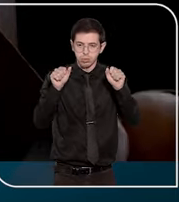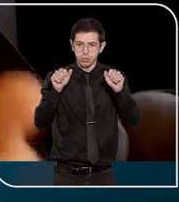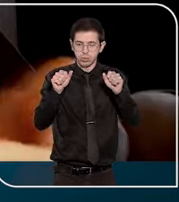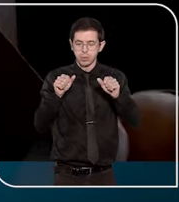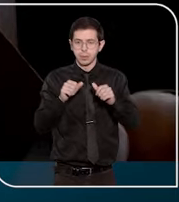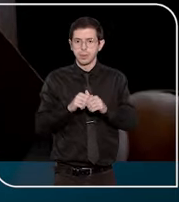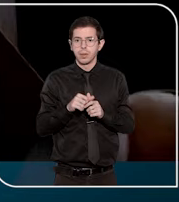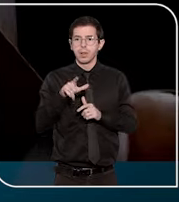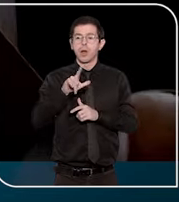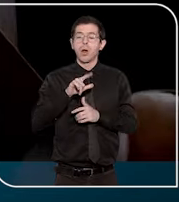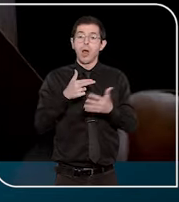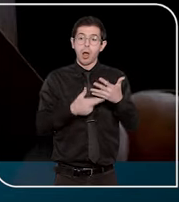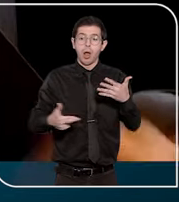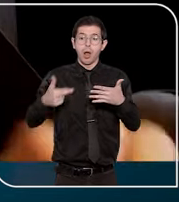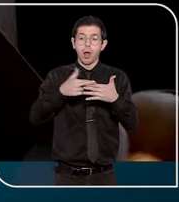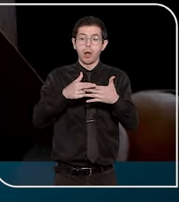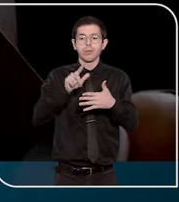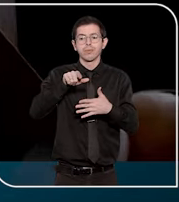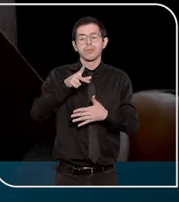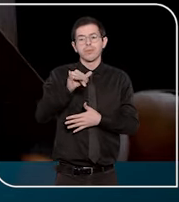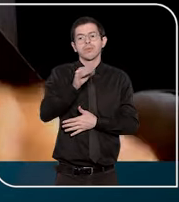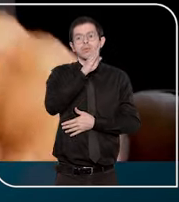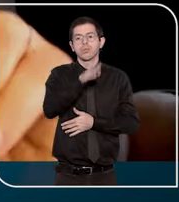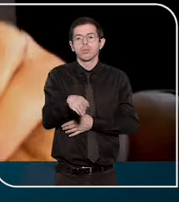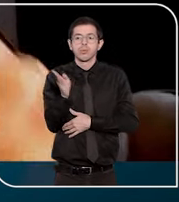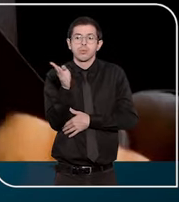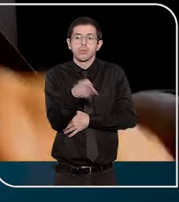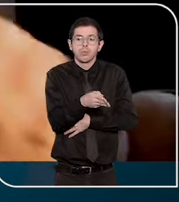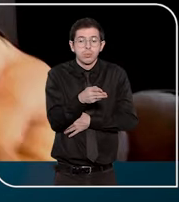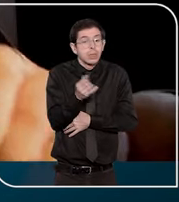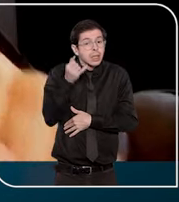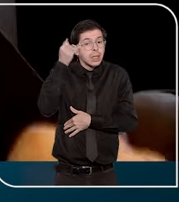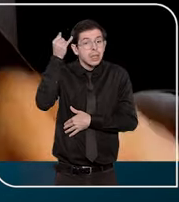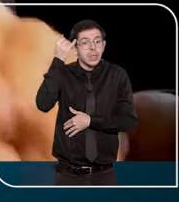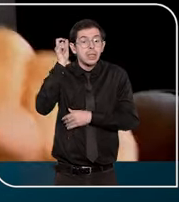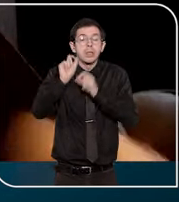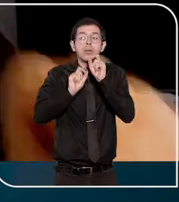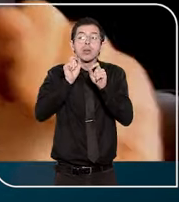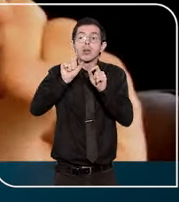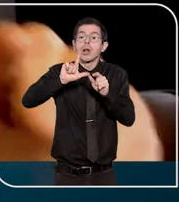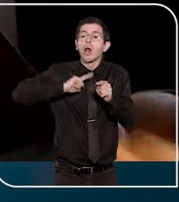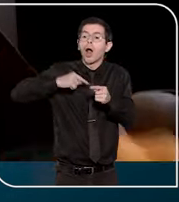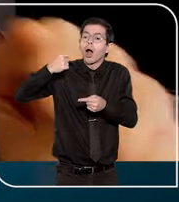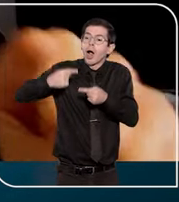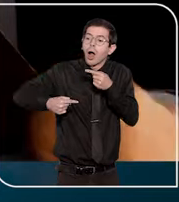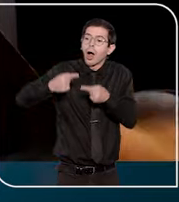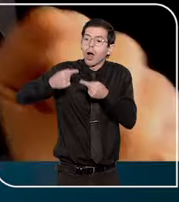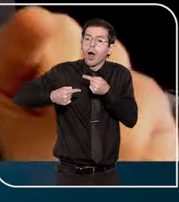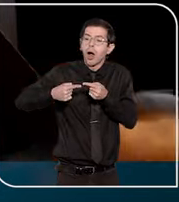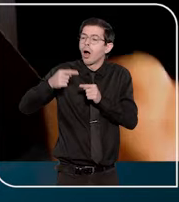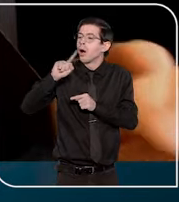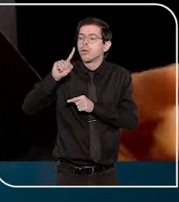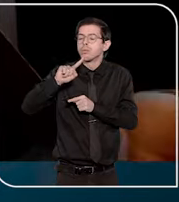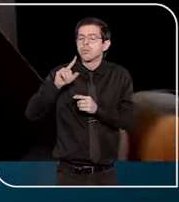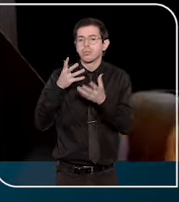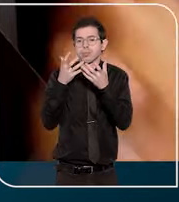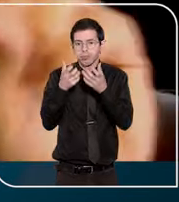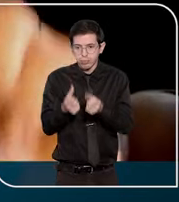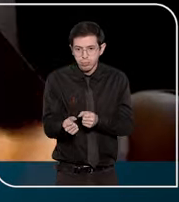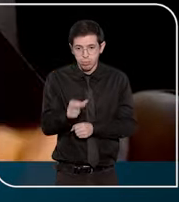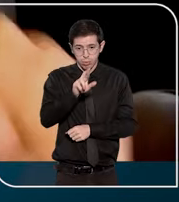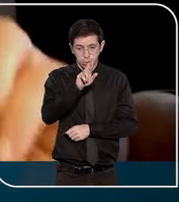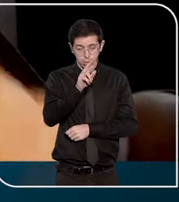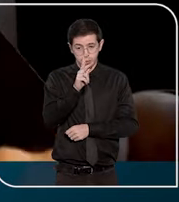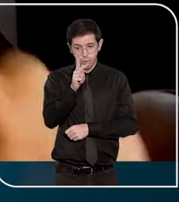vai ter o segmento negado, na hipótese de aquela discussão não ser dotada de repercussão